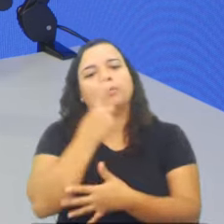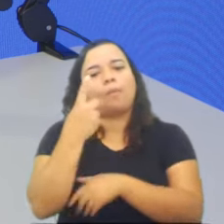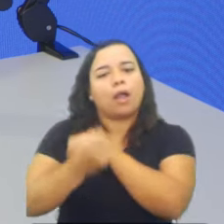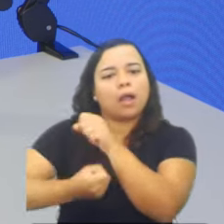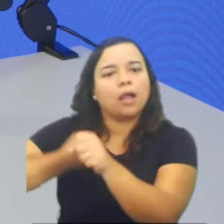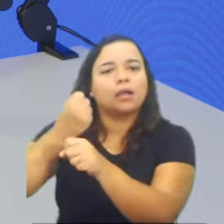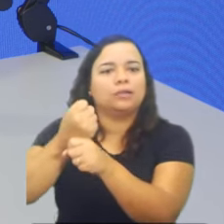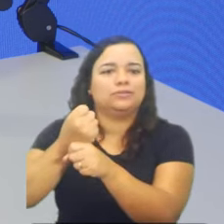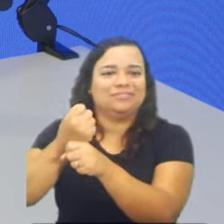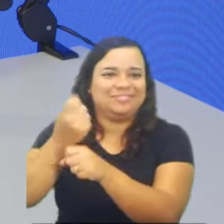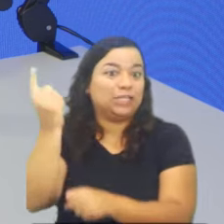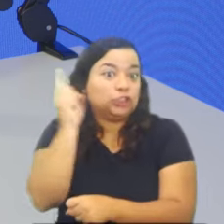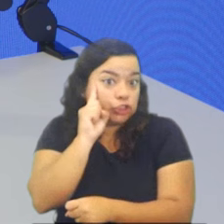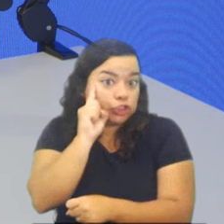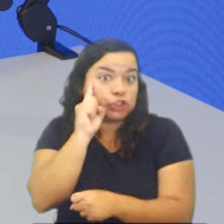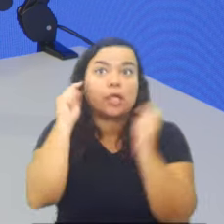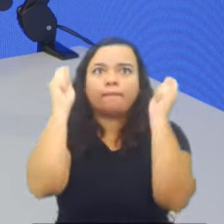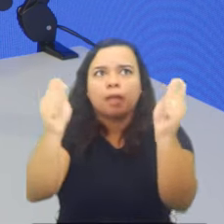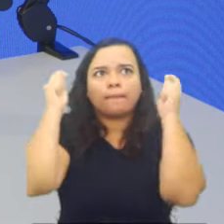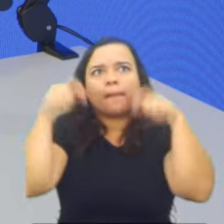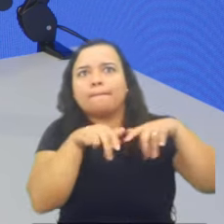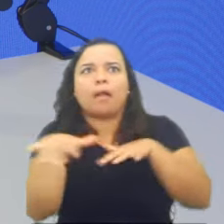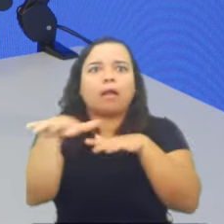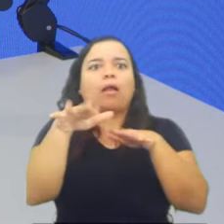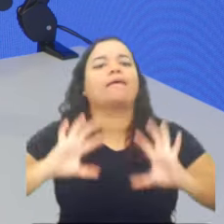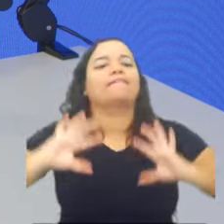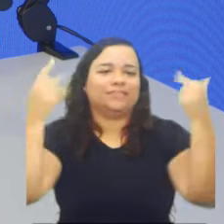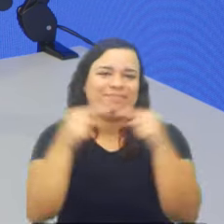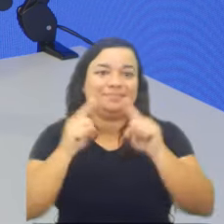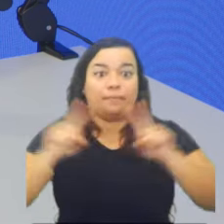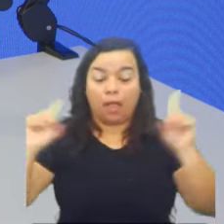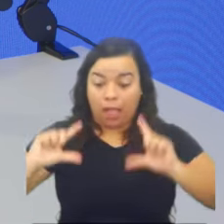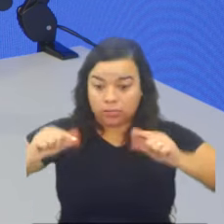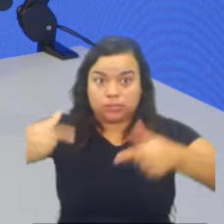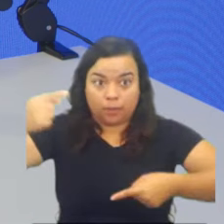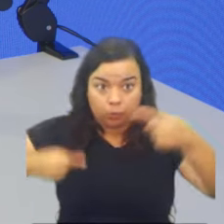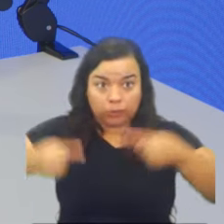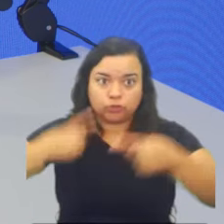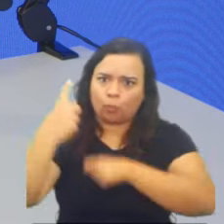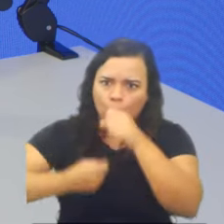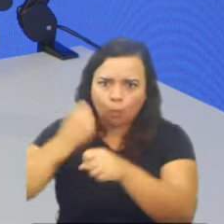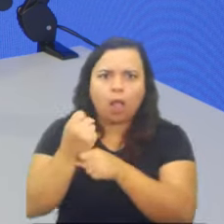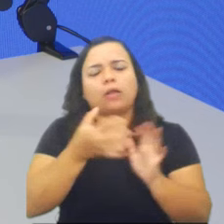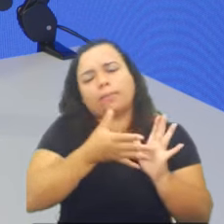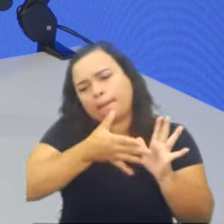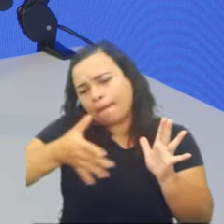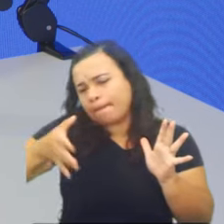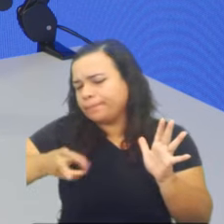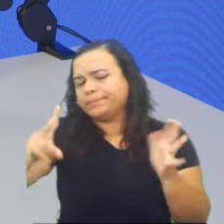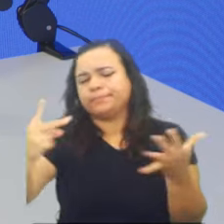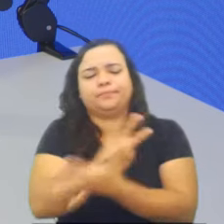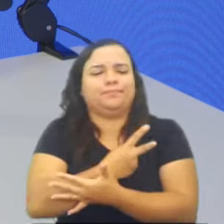ano naquele instante no dia da parada é festa mas as ações políticas acontecem o tempo inteiro ao longo do ano tá tanto que a a